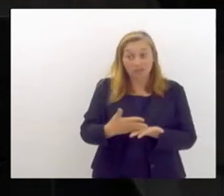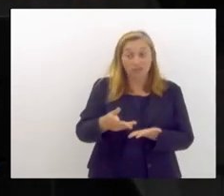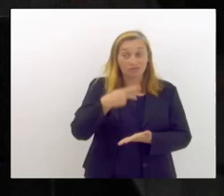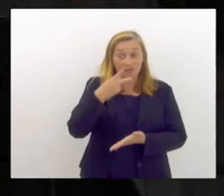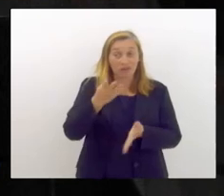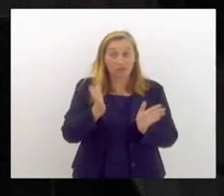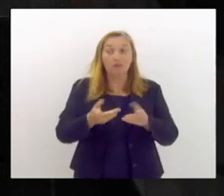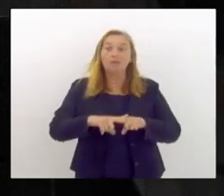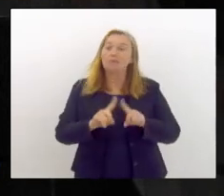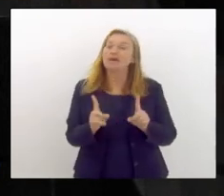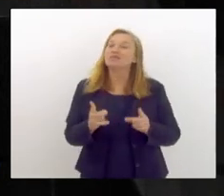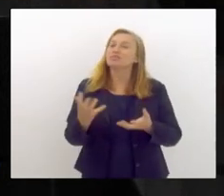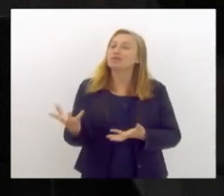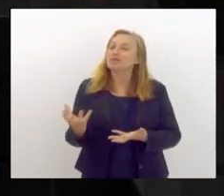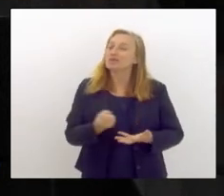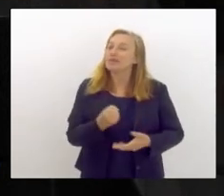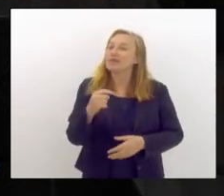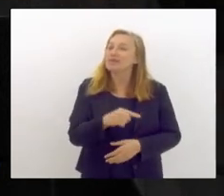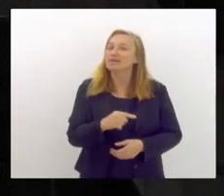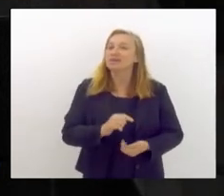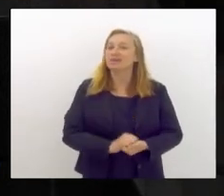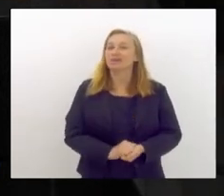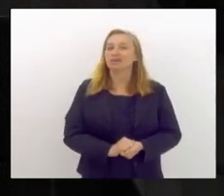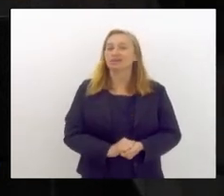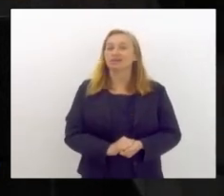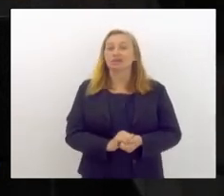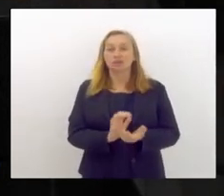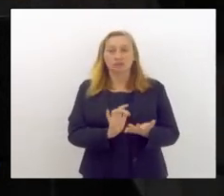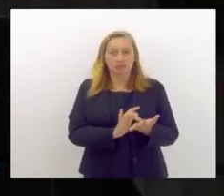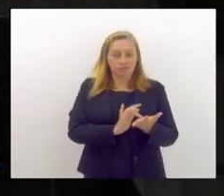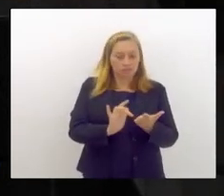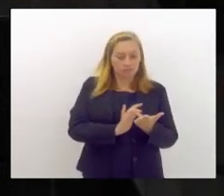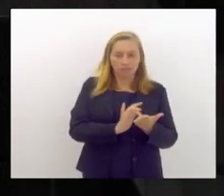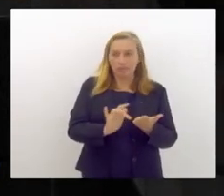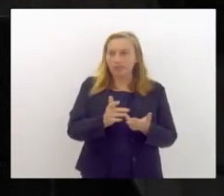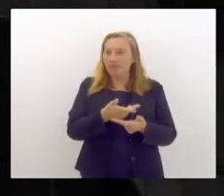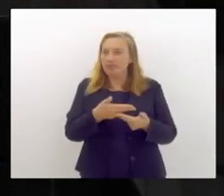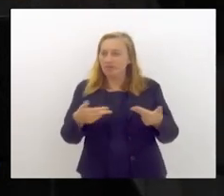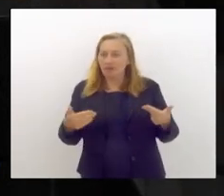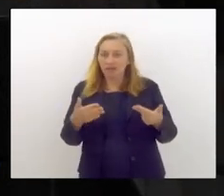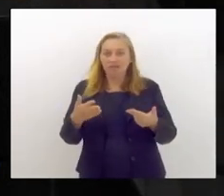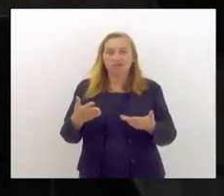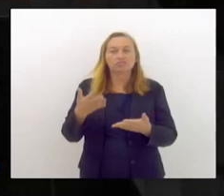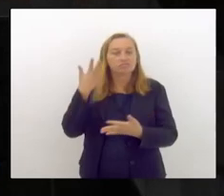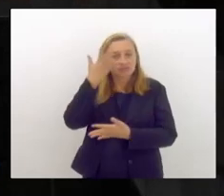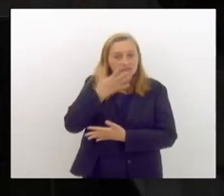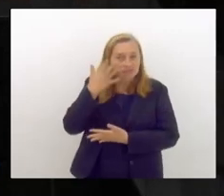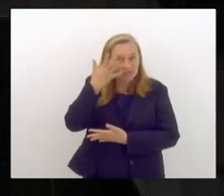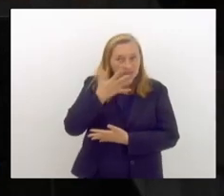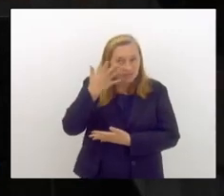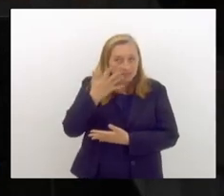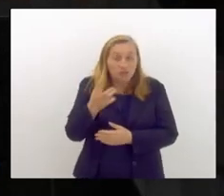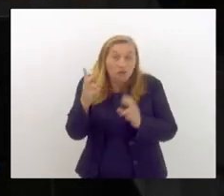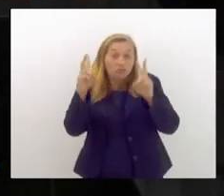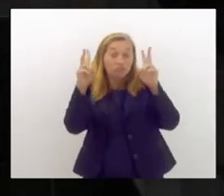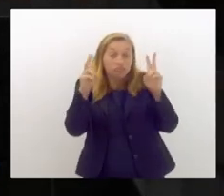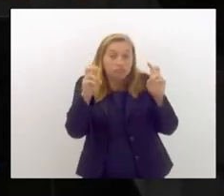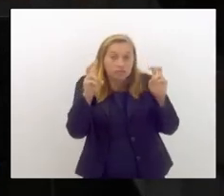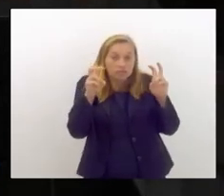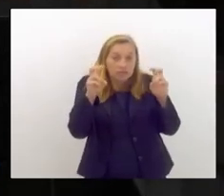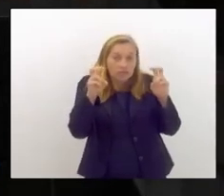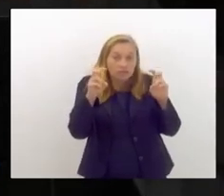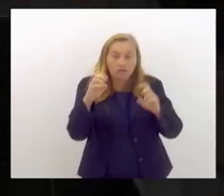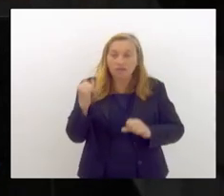hoje, mas por receber aqui pelo celular inúmeras mensagens de um tema